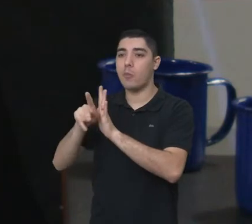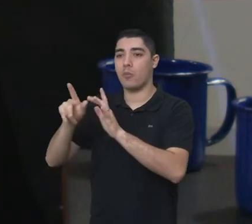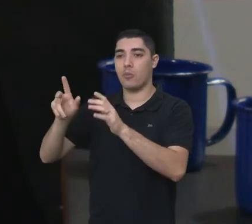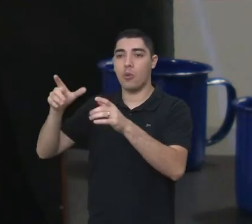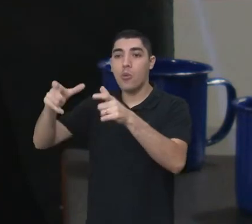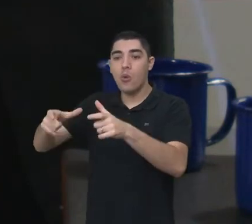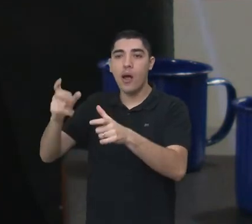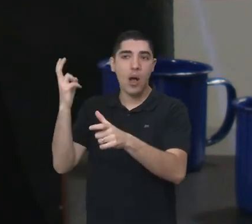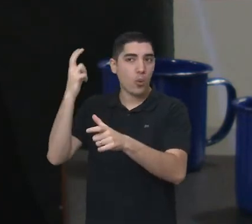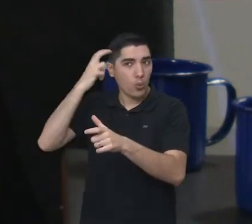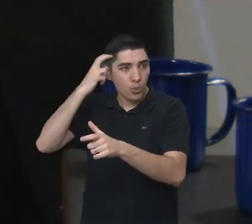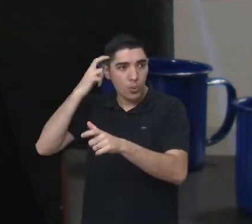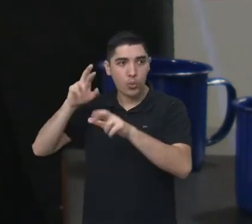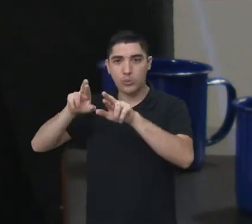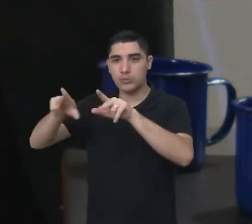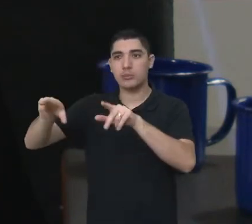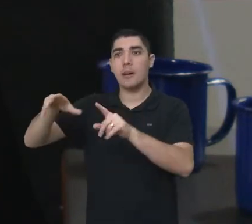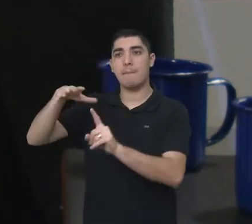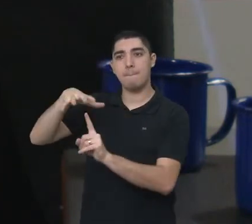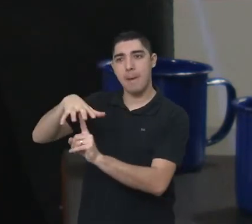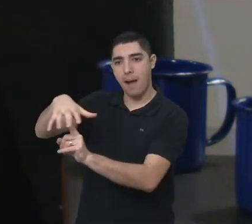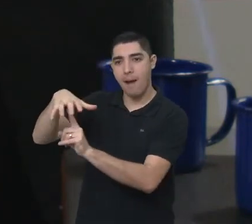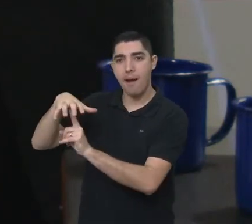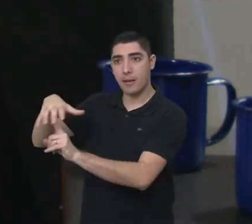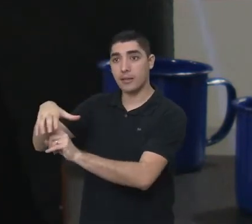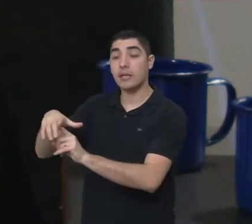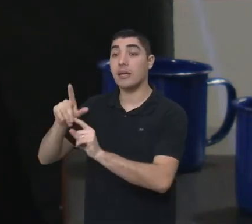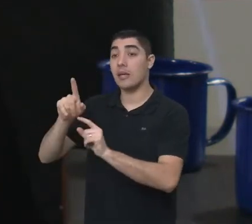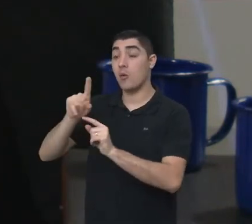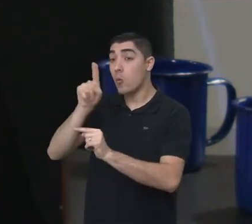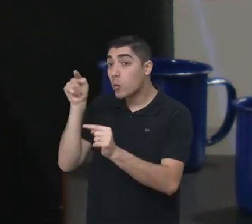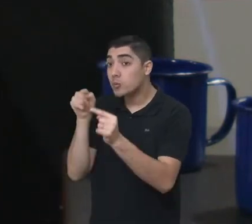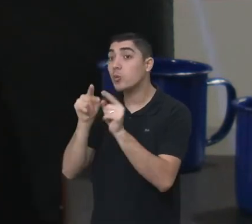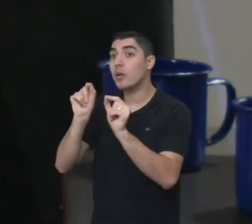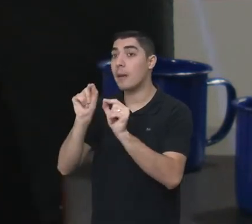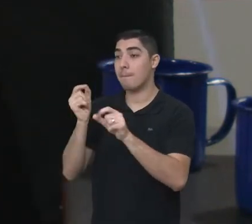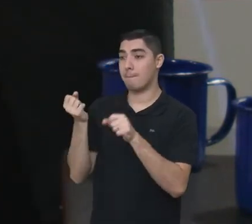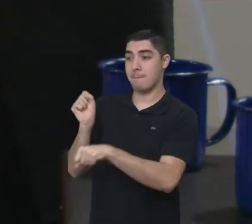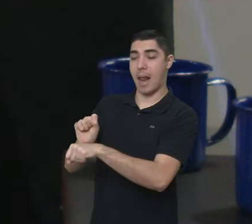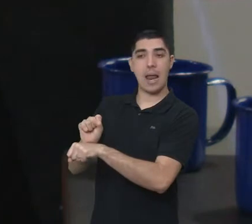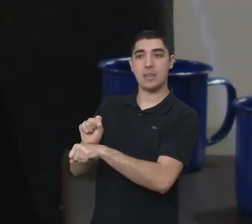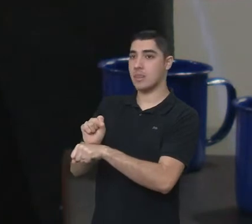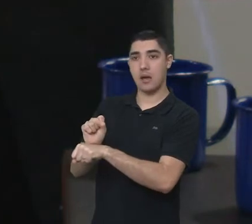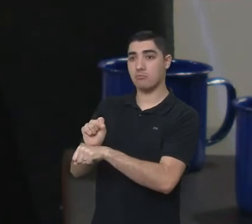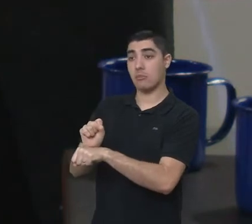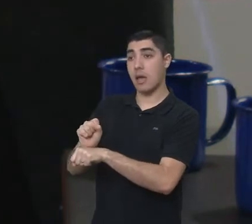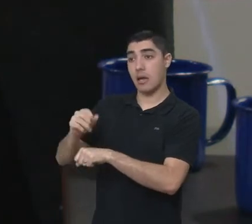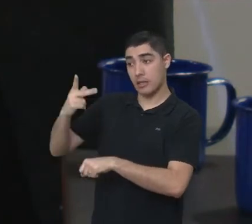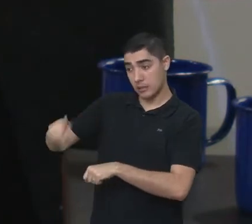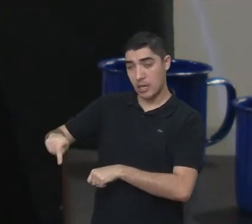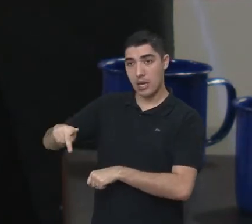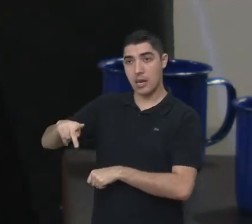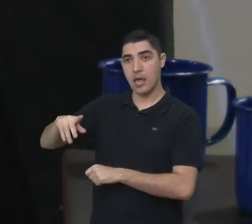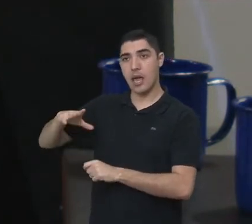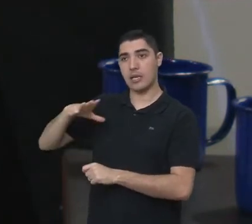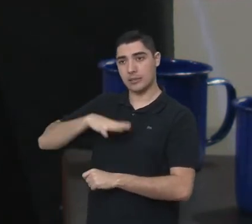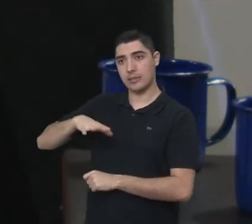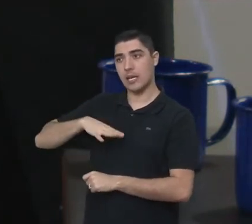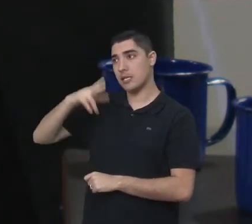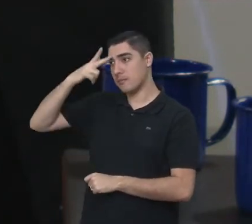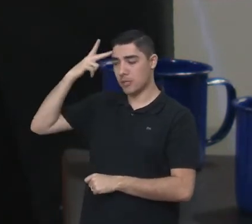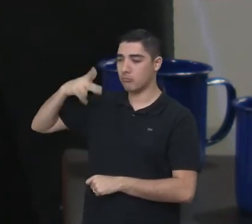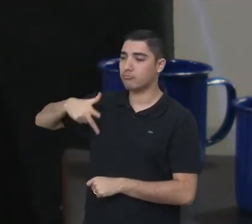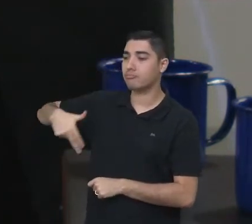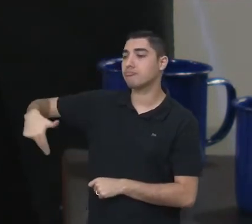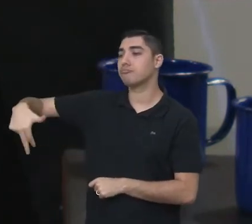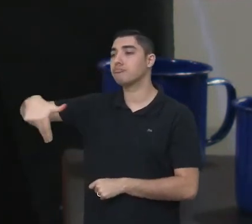também, quem tiver interesse, e não ficar parado. Passear pela cidade para que mais pessoas possam ver,